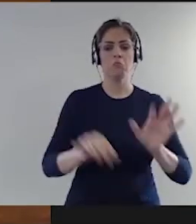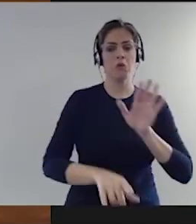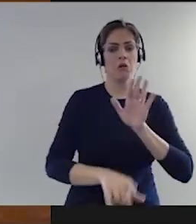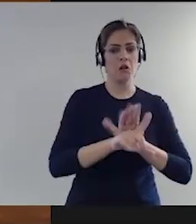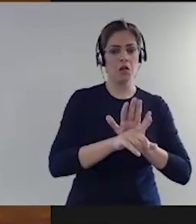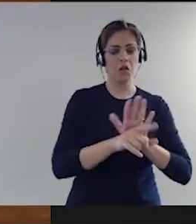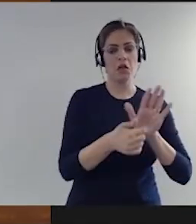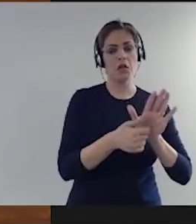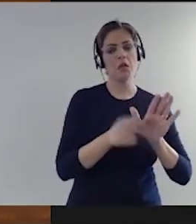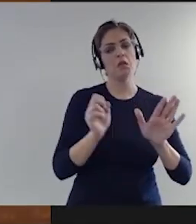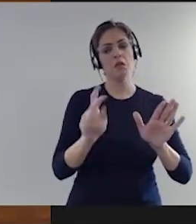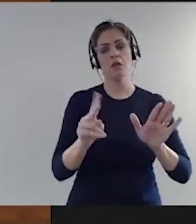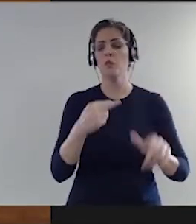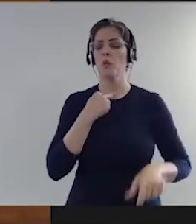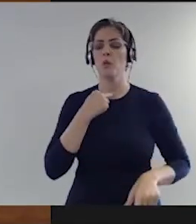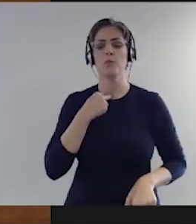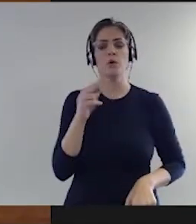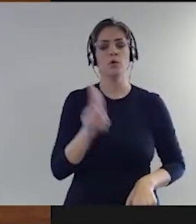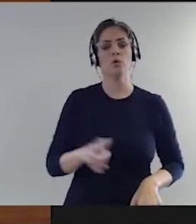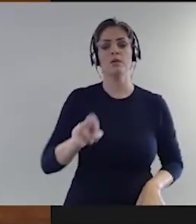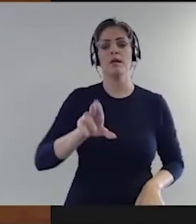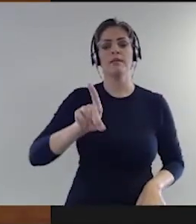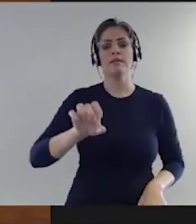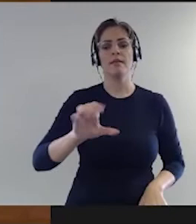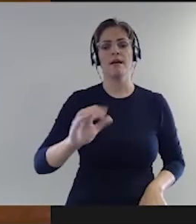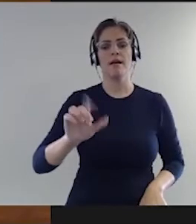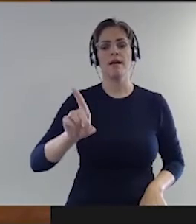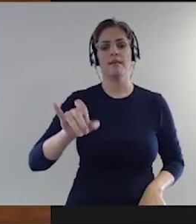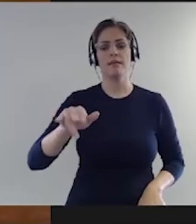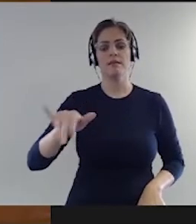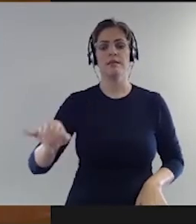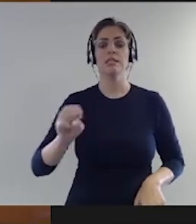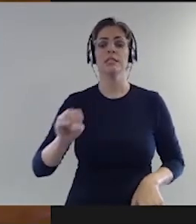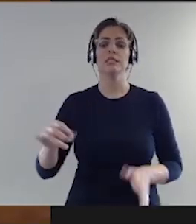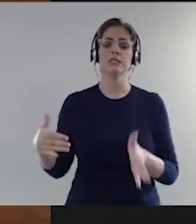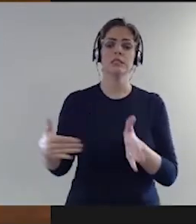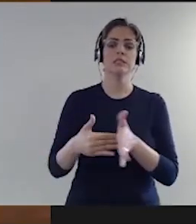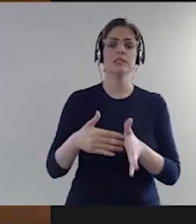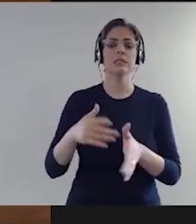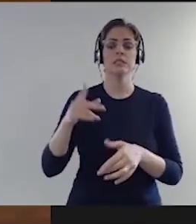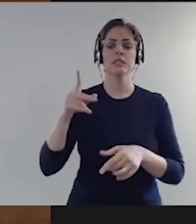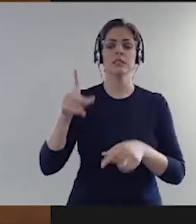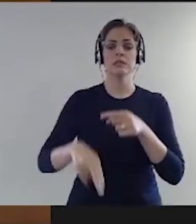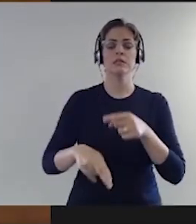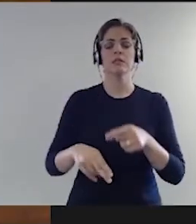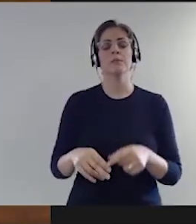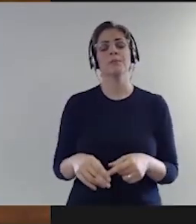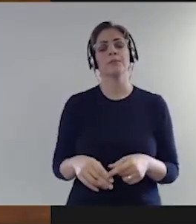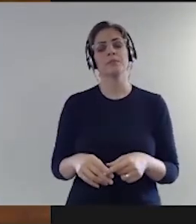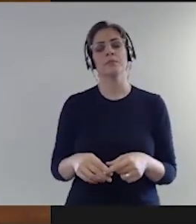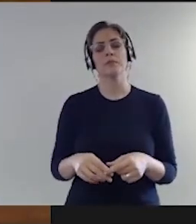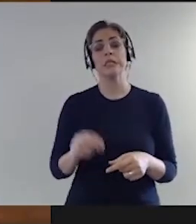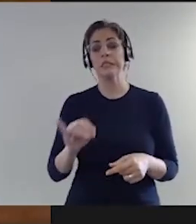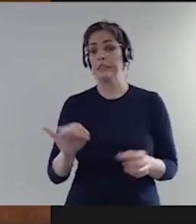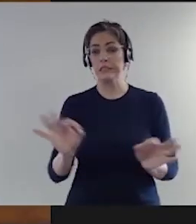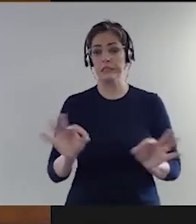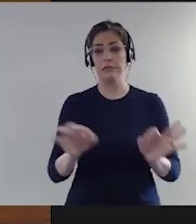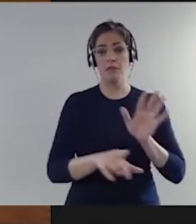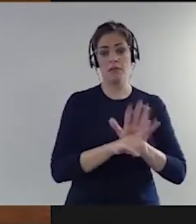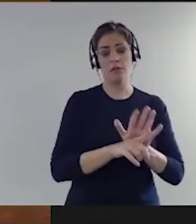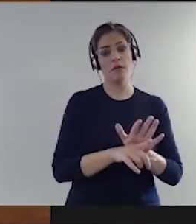não se aplica à decadência as regras de interrupção e suspensão. Ora, salvo previsão em lei,